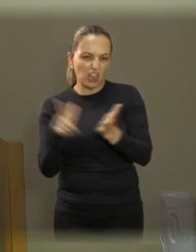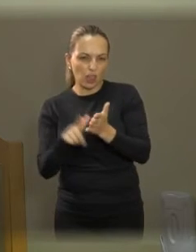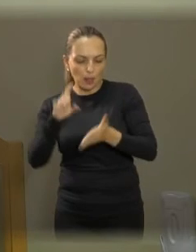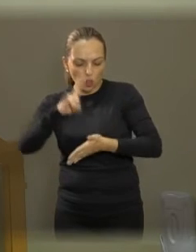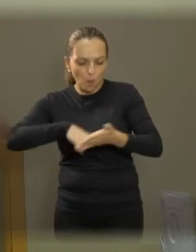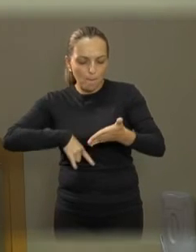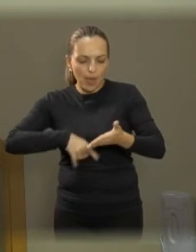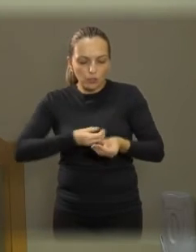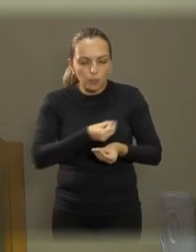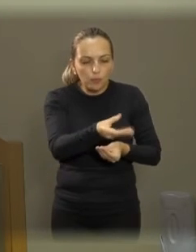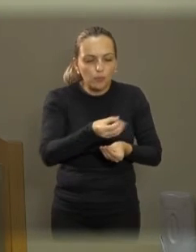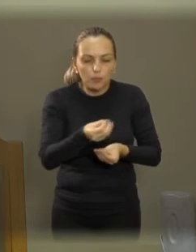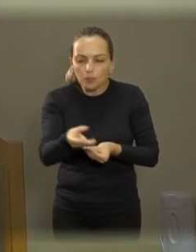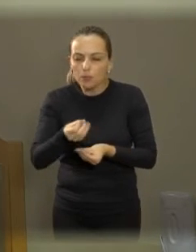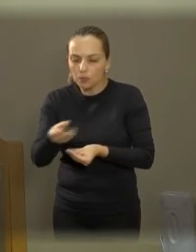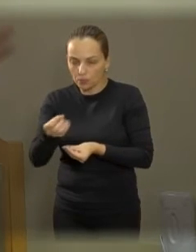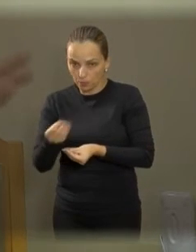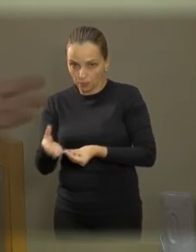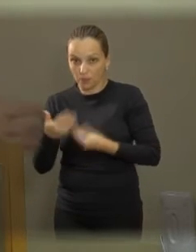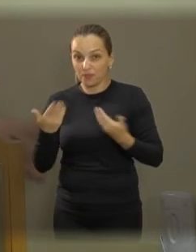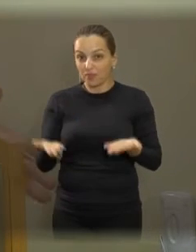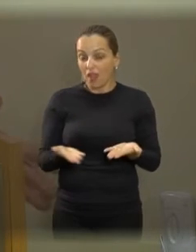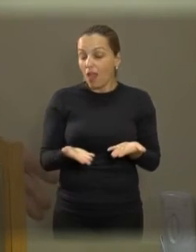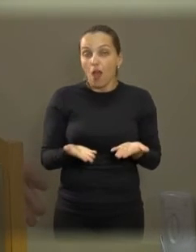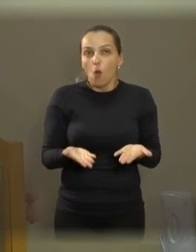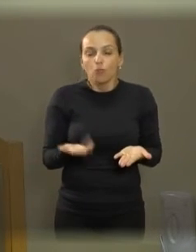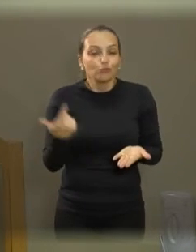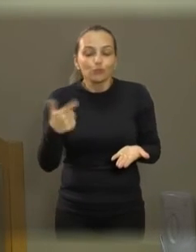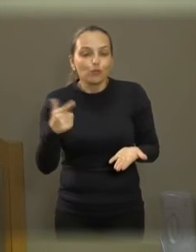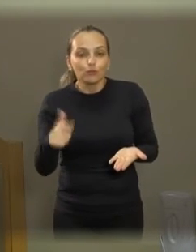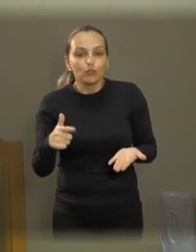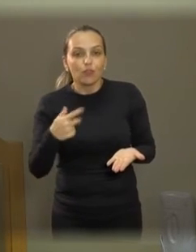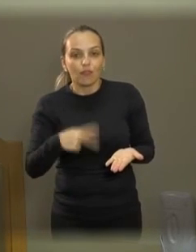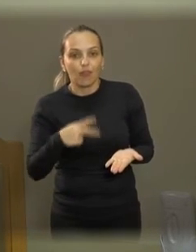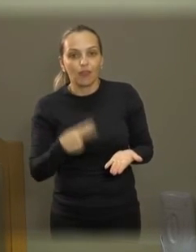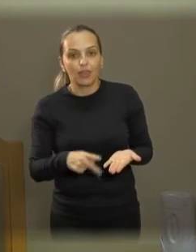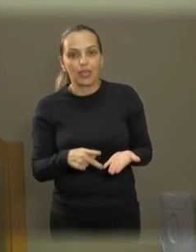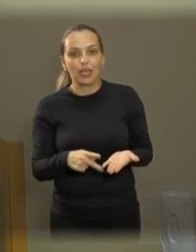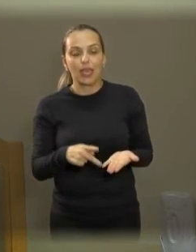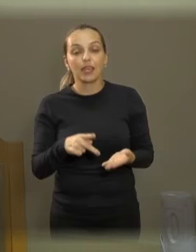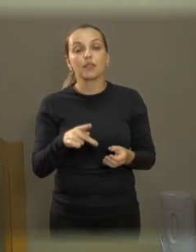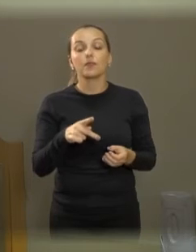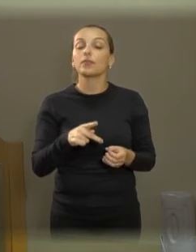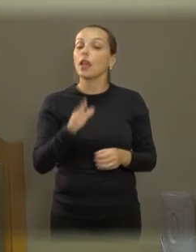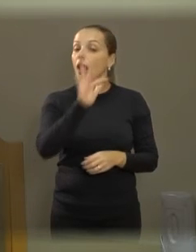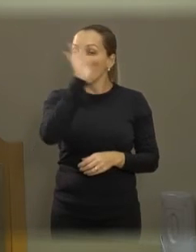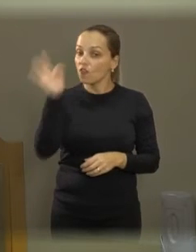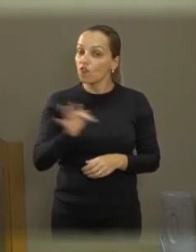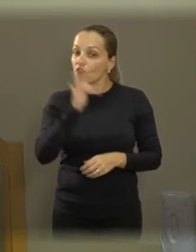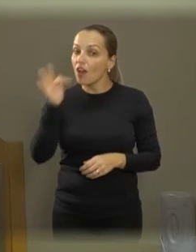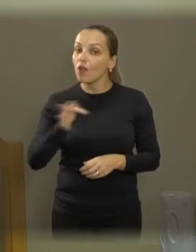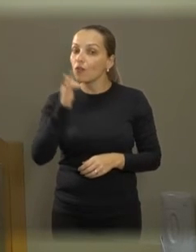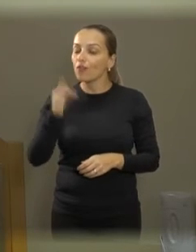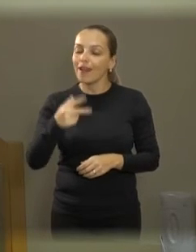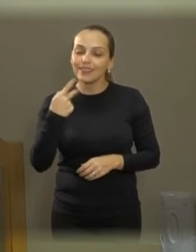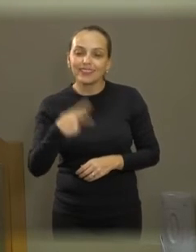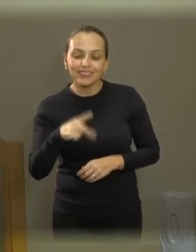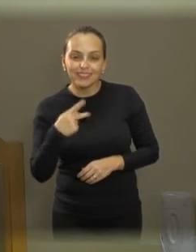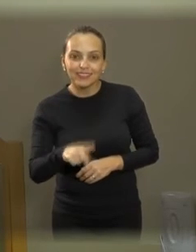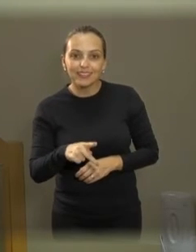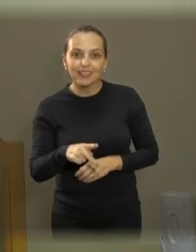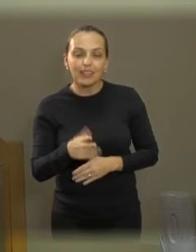período. Então, 78, descortina, Araraquara. E fazer a faculdade de farmácia aqui foi,